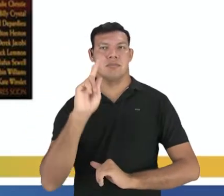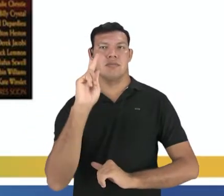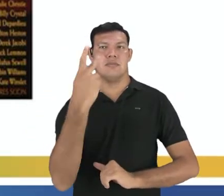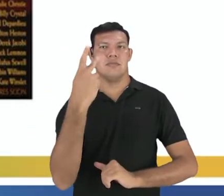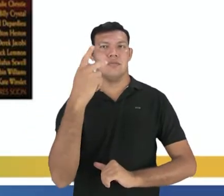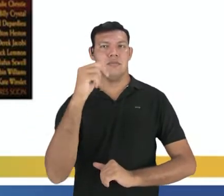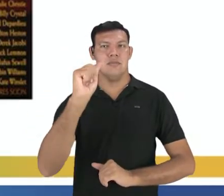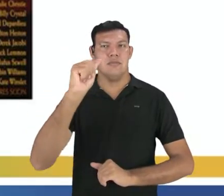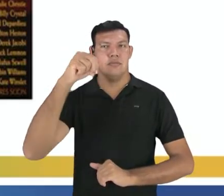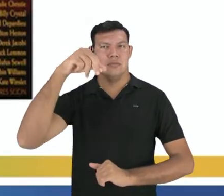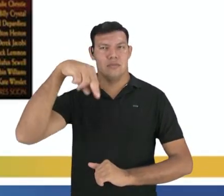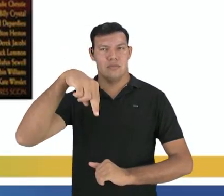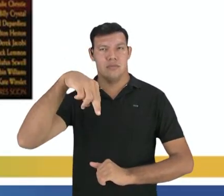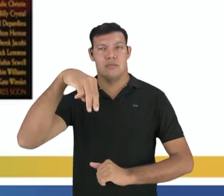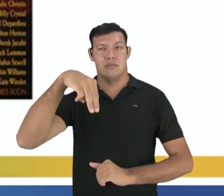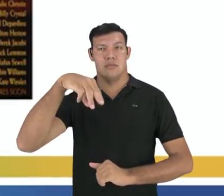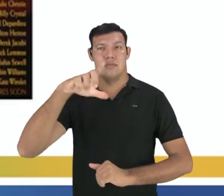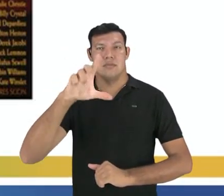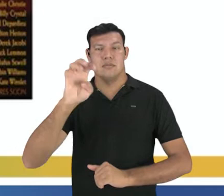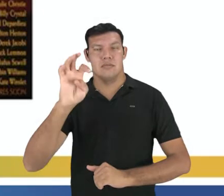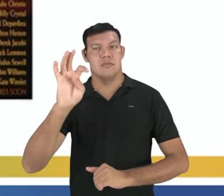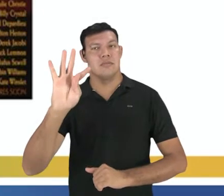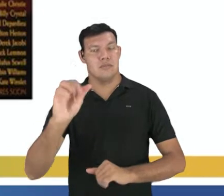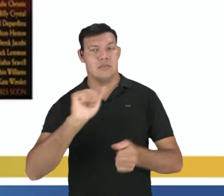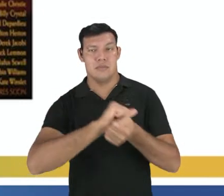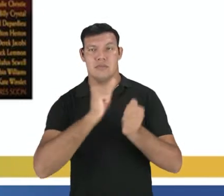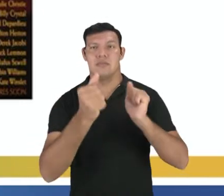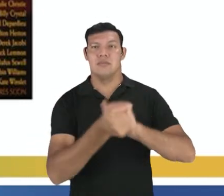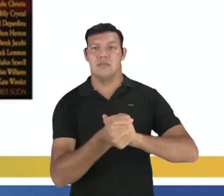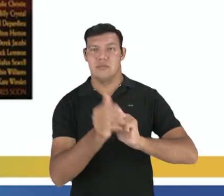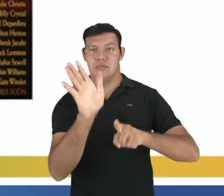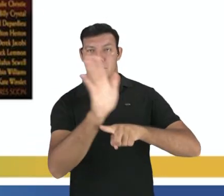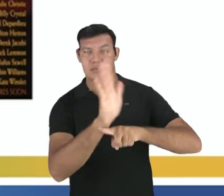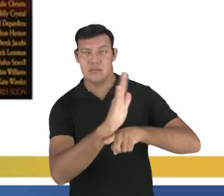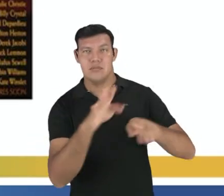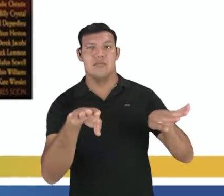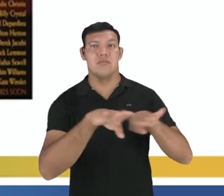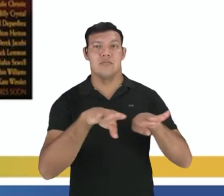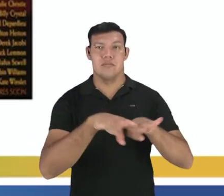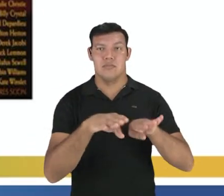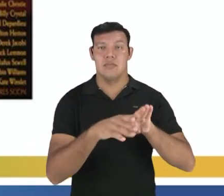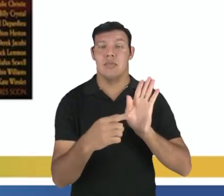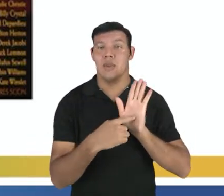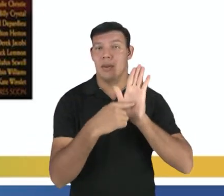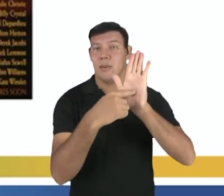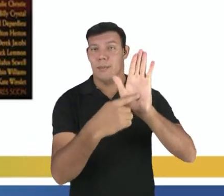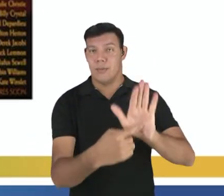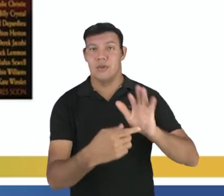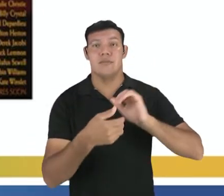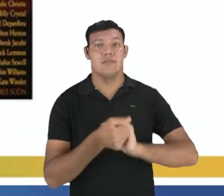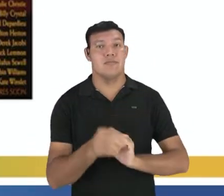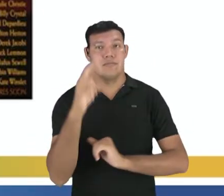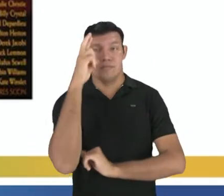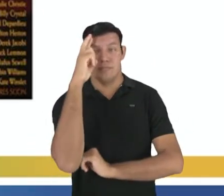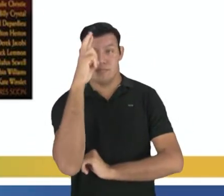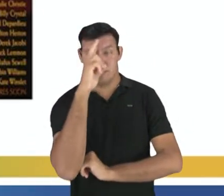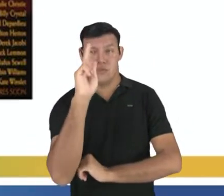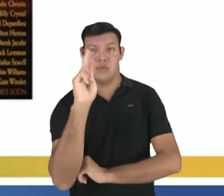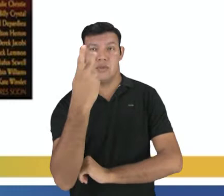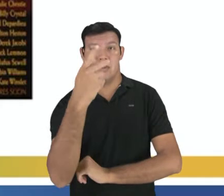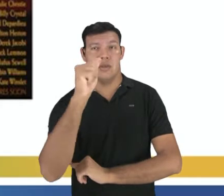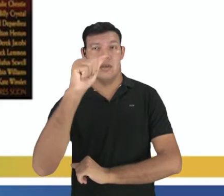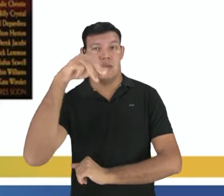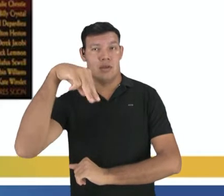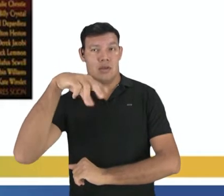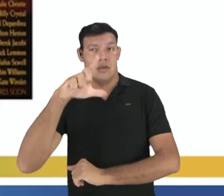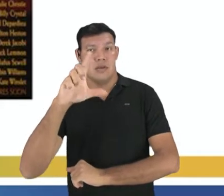Hamlet, que também virou filme. E no filme, o filme retrata a história de Hamlet, príncipe